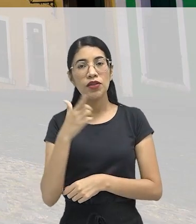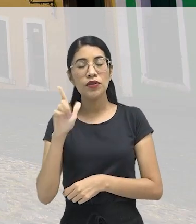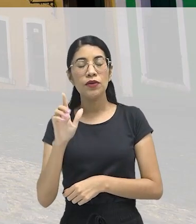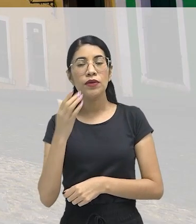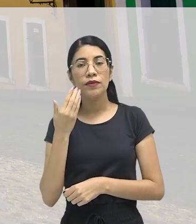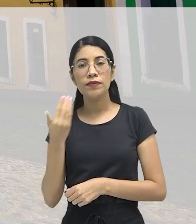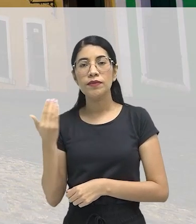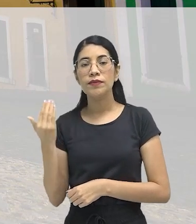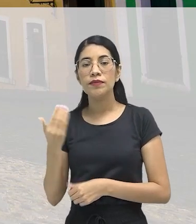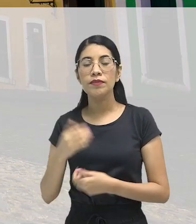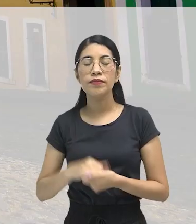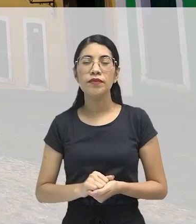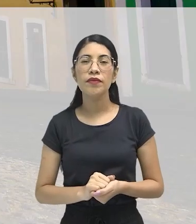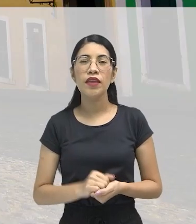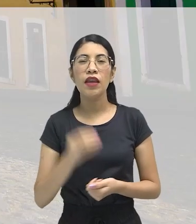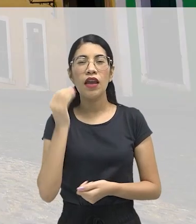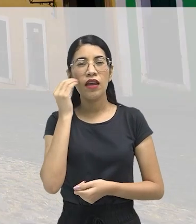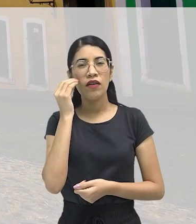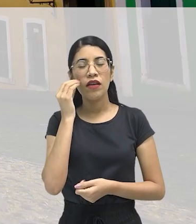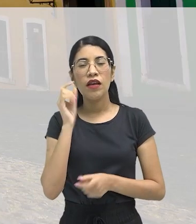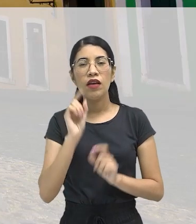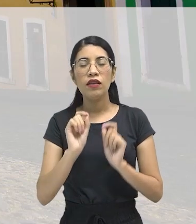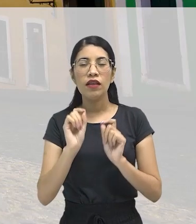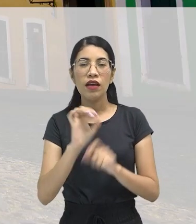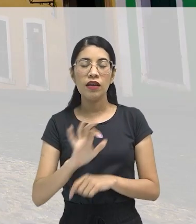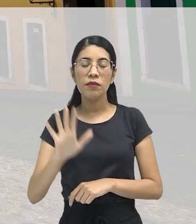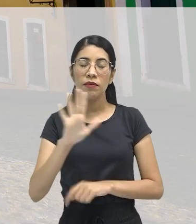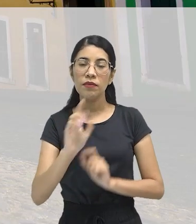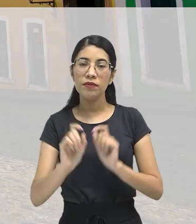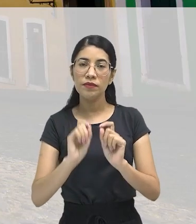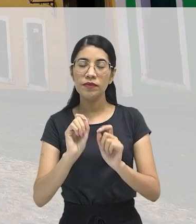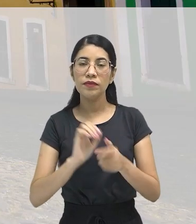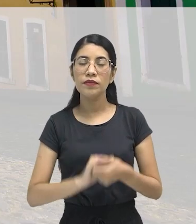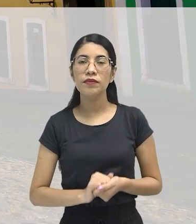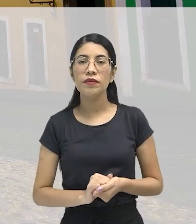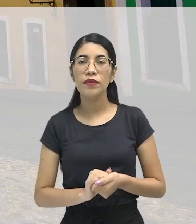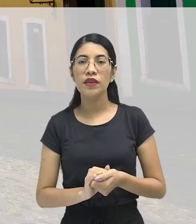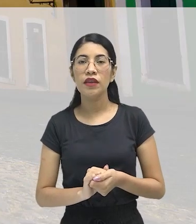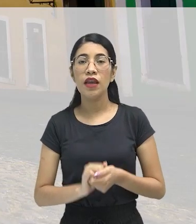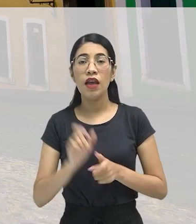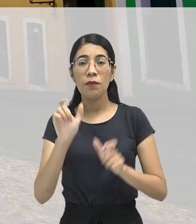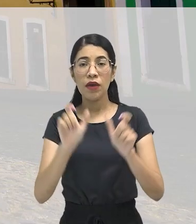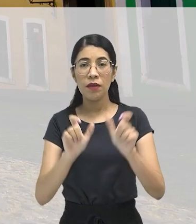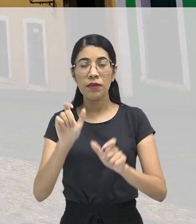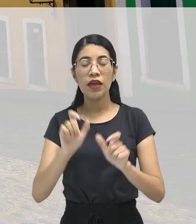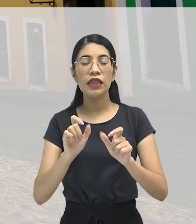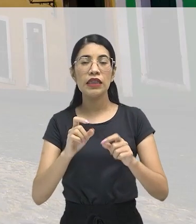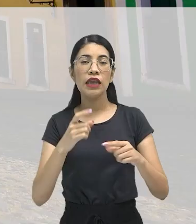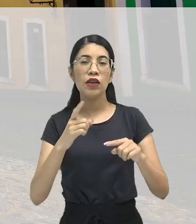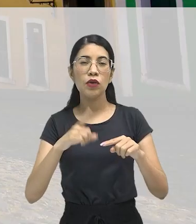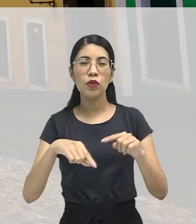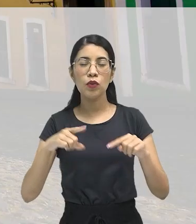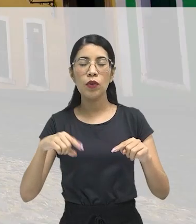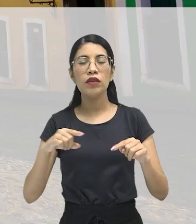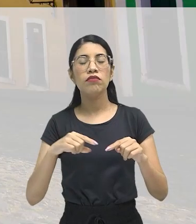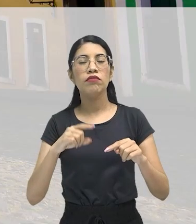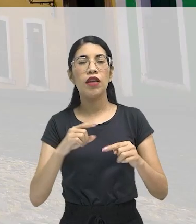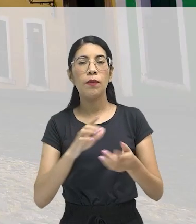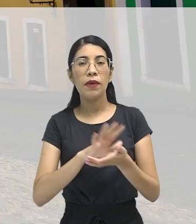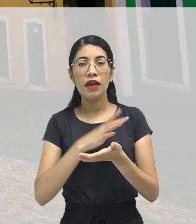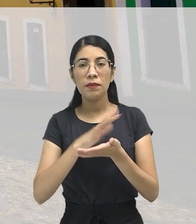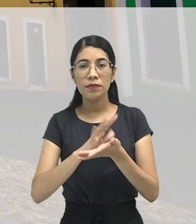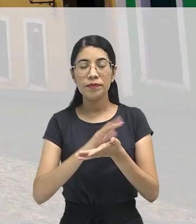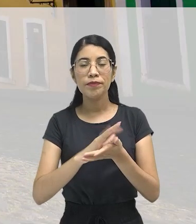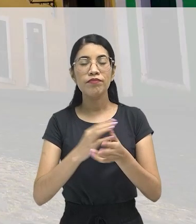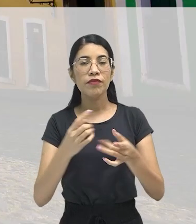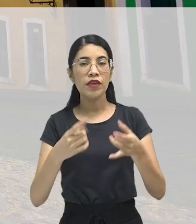E nessa imagem eu quero que vocês visualizem aí, ó, os capoeiristas que tocam ali os instrumentos que vão